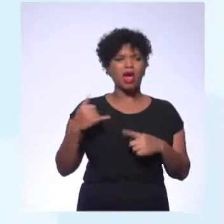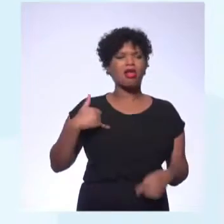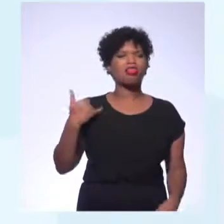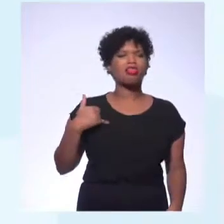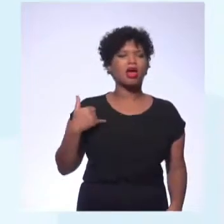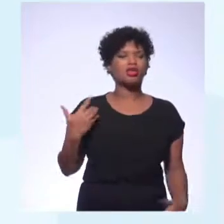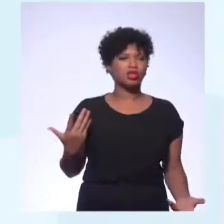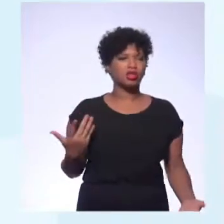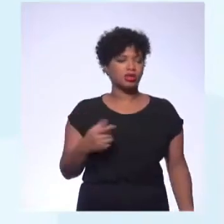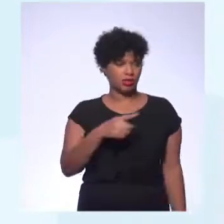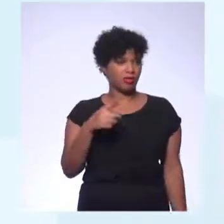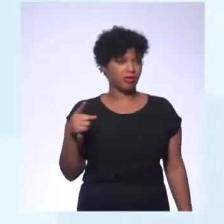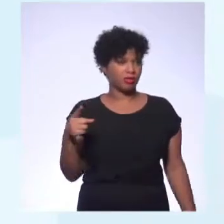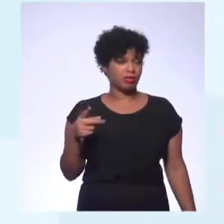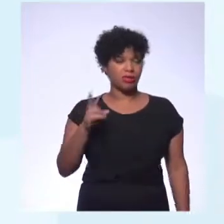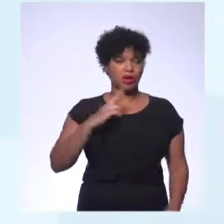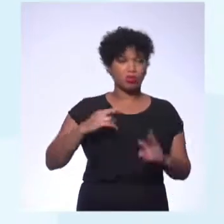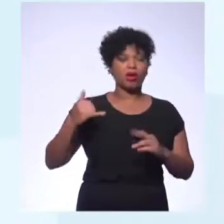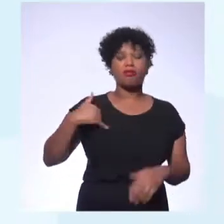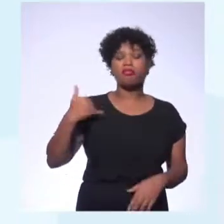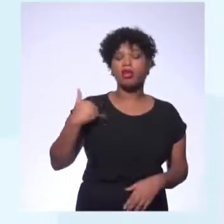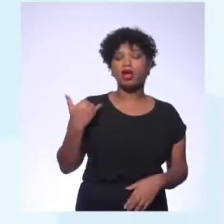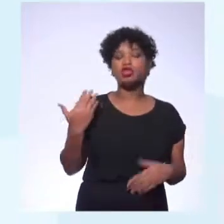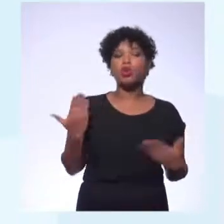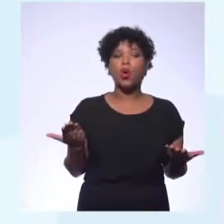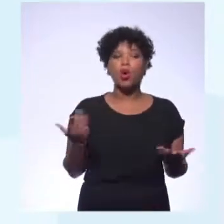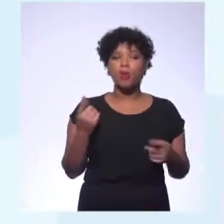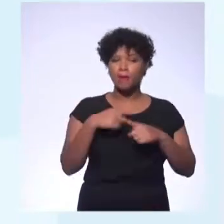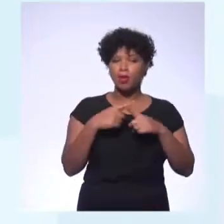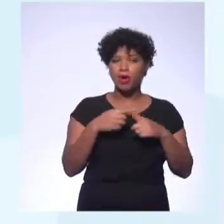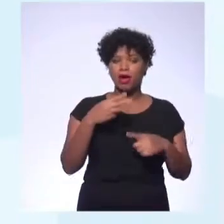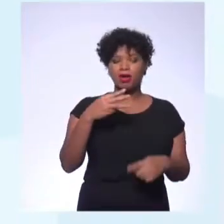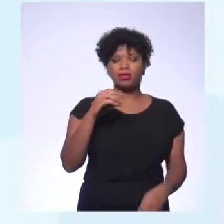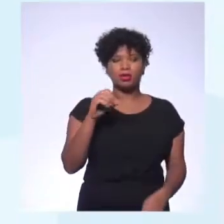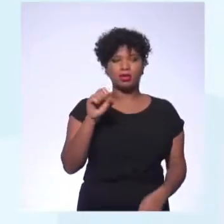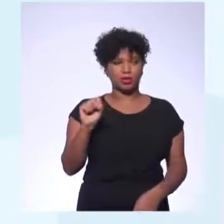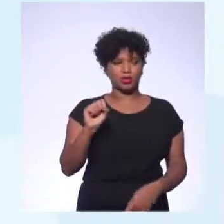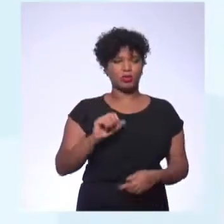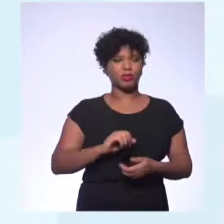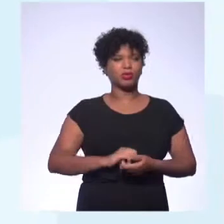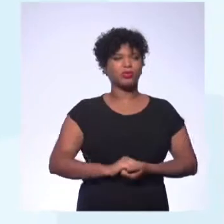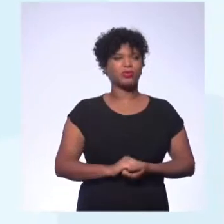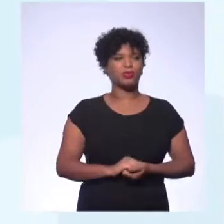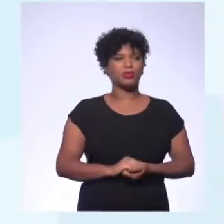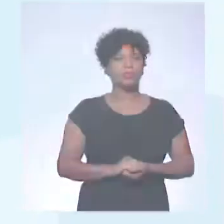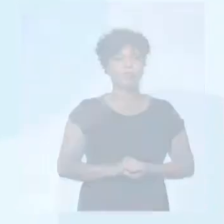com quantos anos e por quê? Eu vou dar aí 30 segundos e a gente já volta.